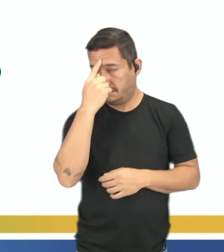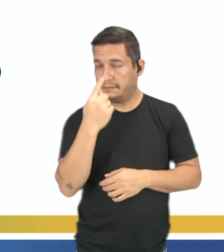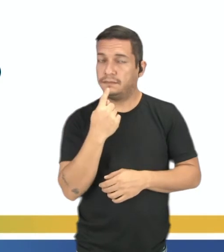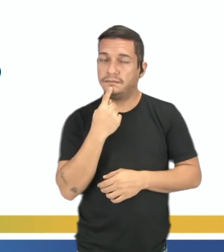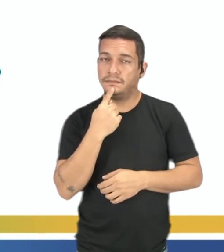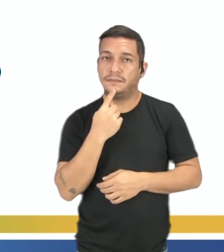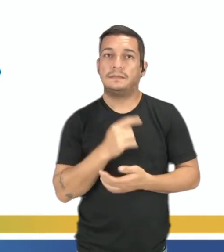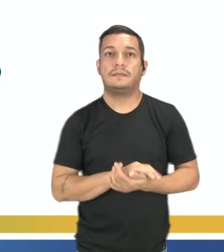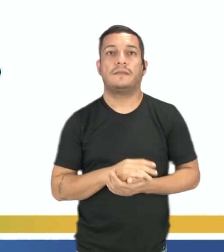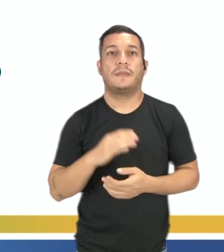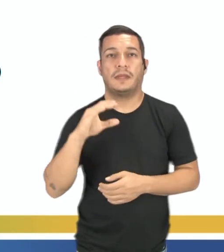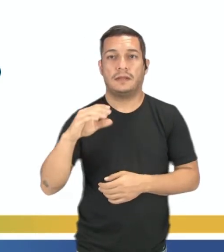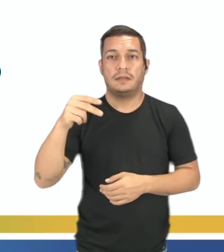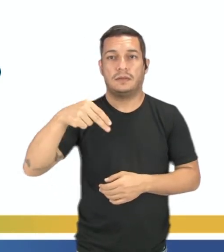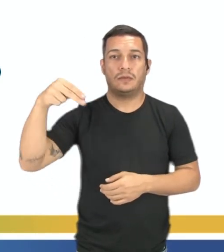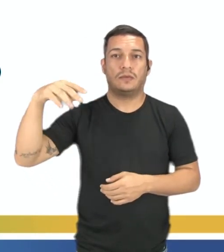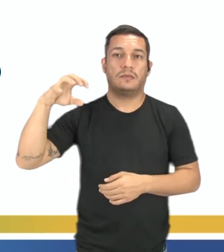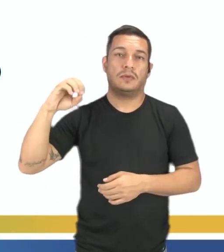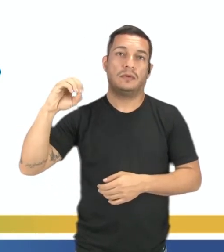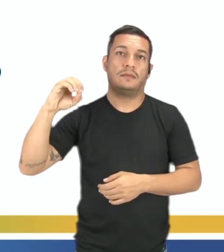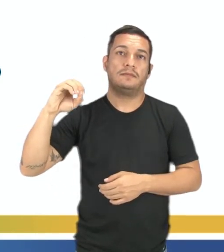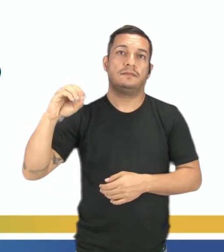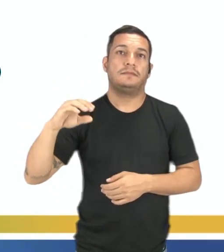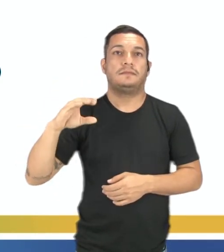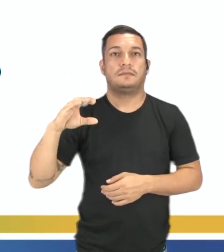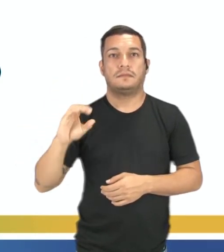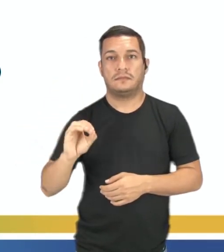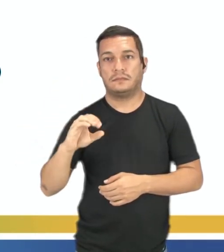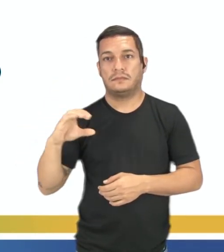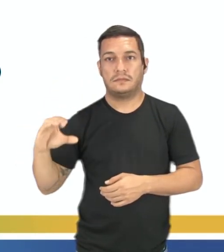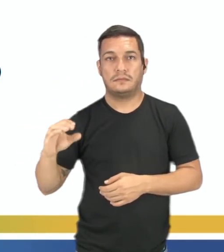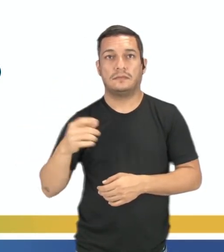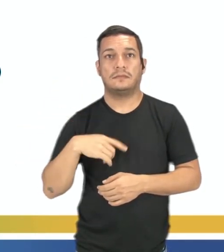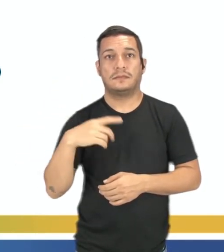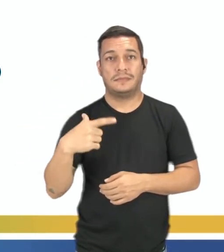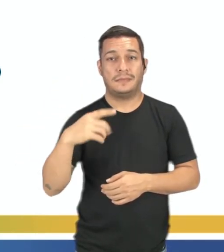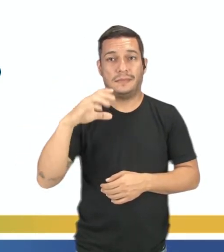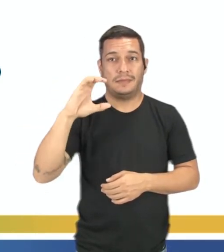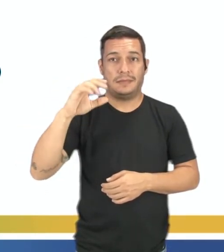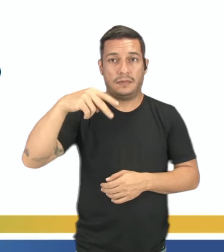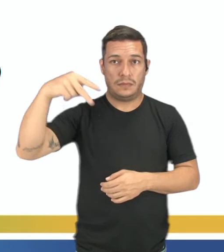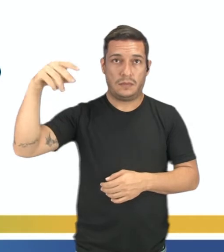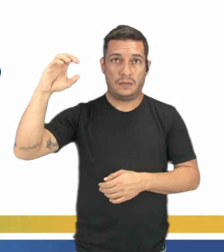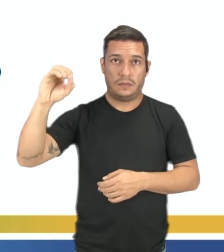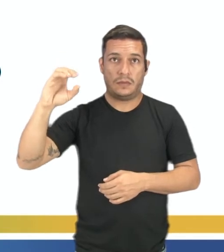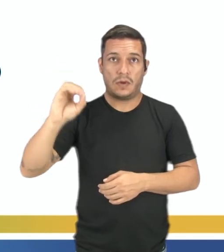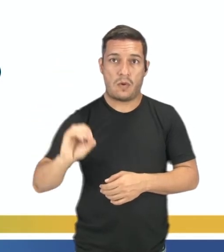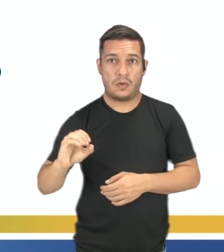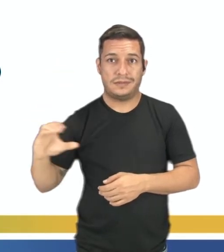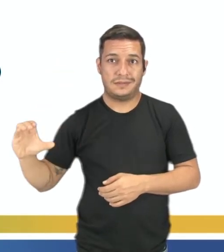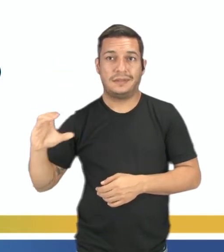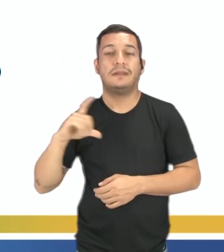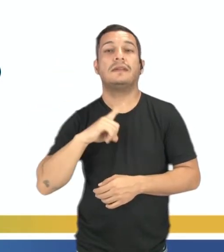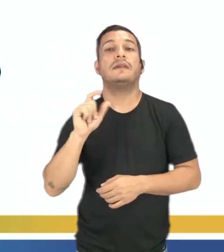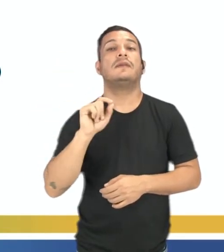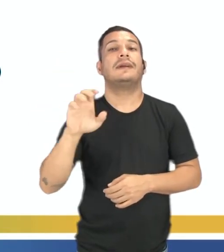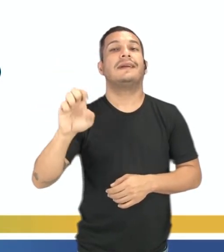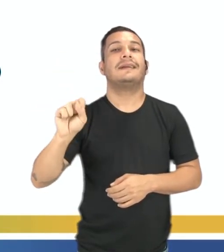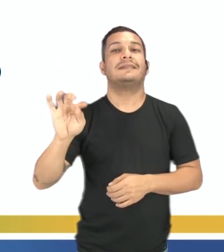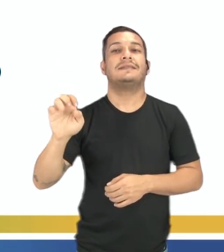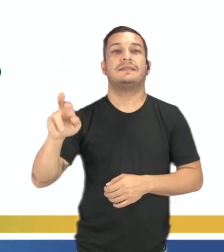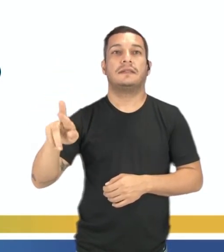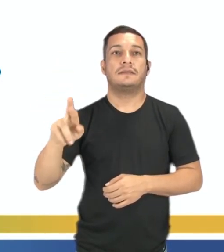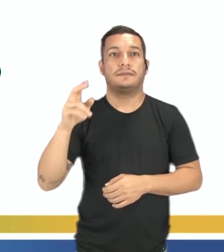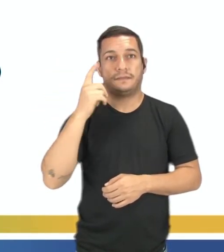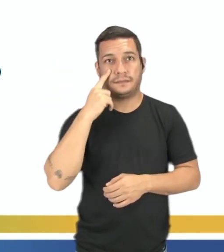imagem aqui cê dupla o voz e quando eu tenho c dupla o o cê eu tenho um